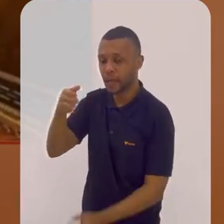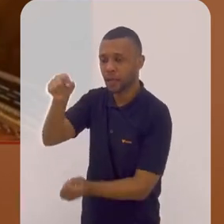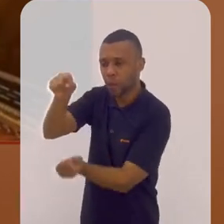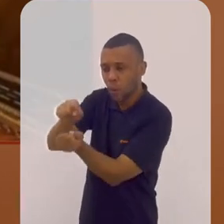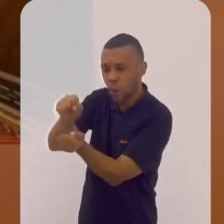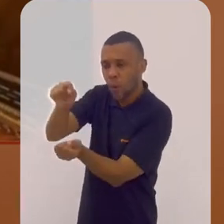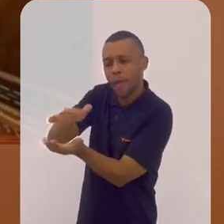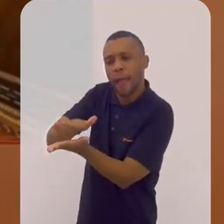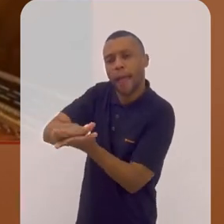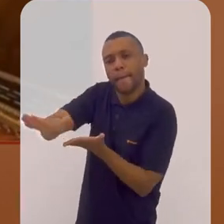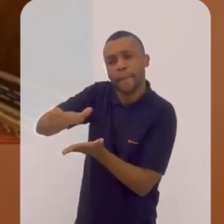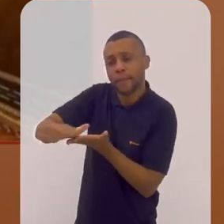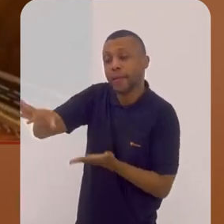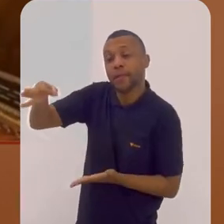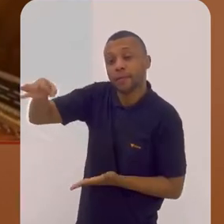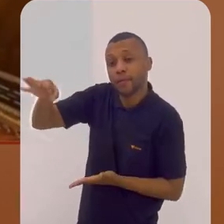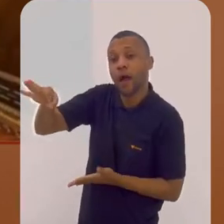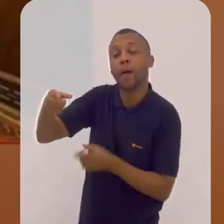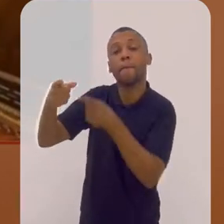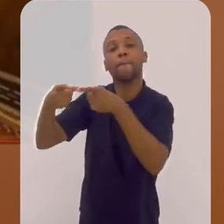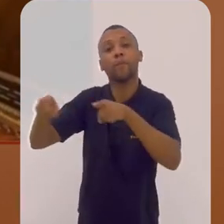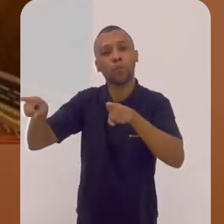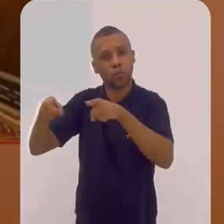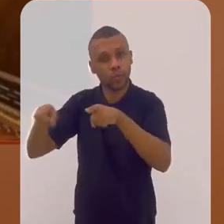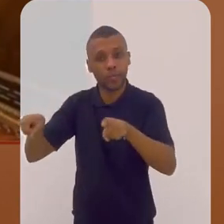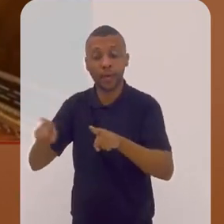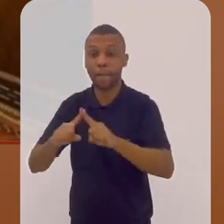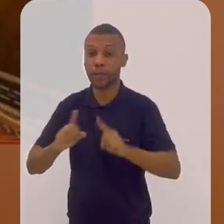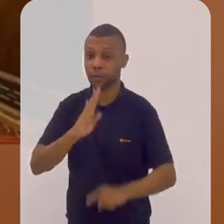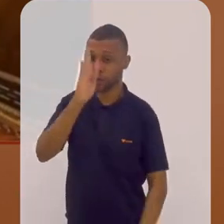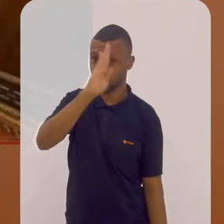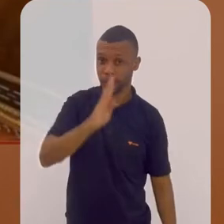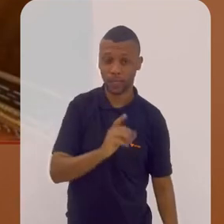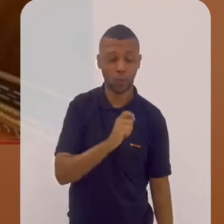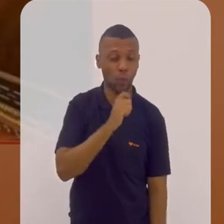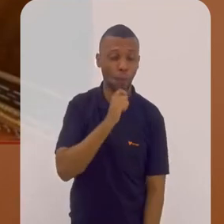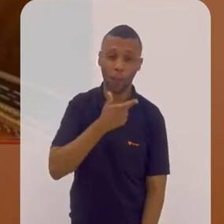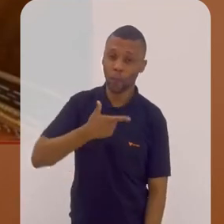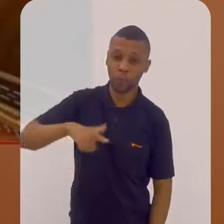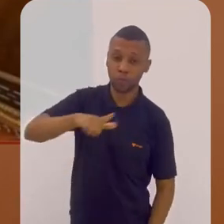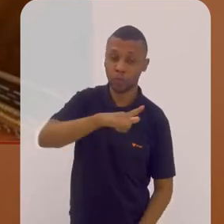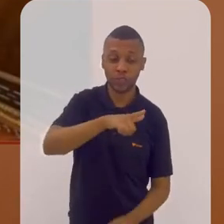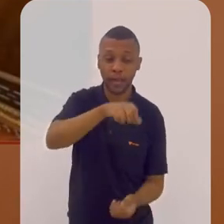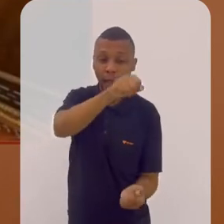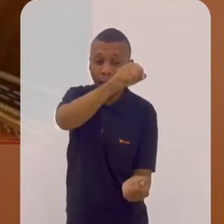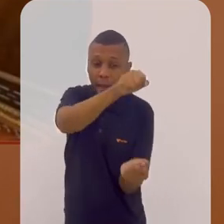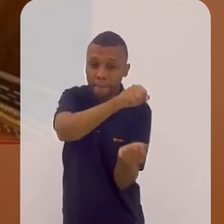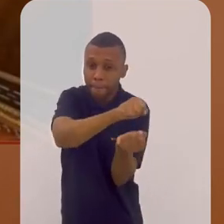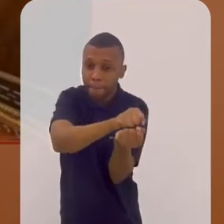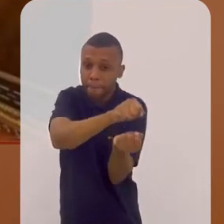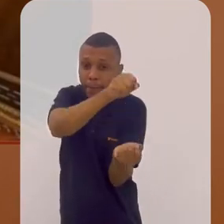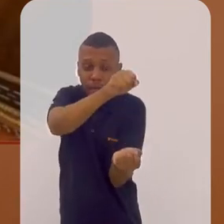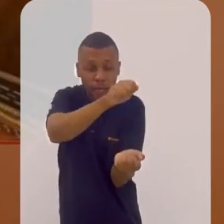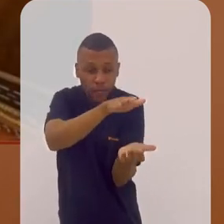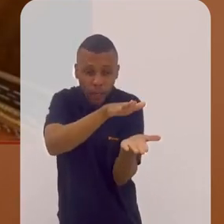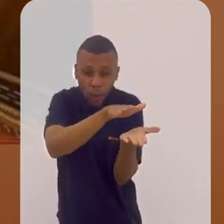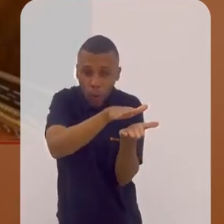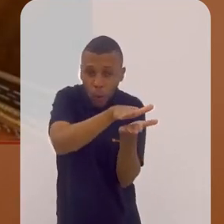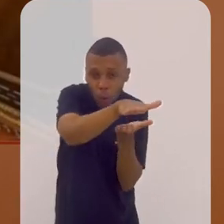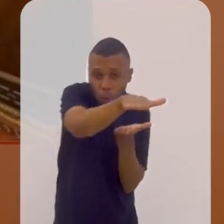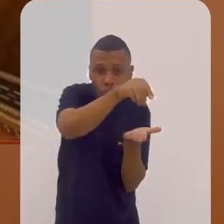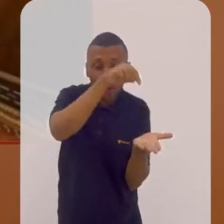século XVI que começa a imprimir música. E no Brasil, não. Primeiro porque não tinha imprensa, e mesmo quando tinha